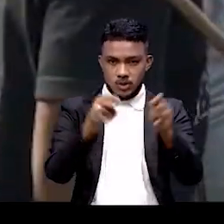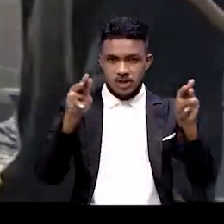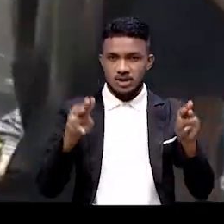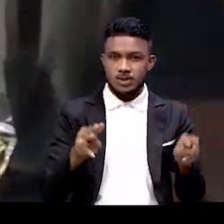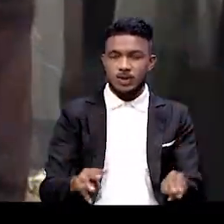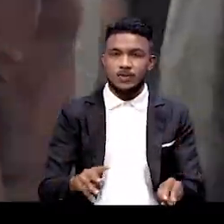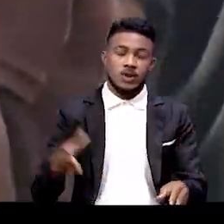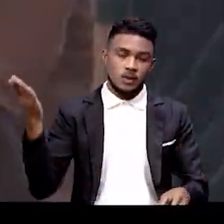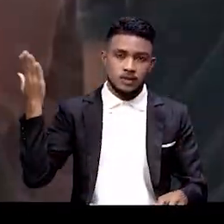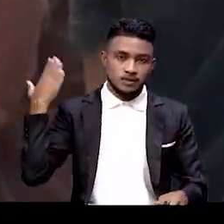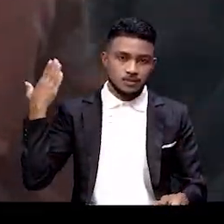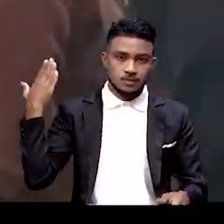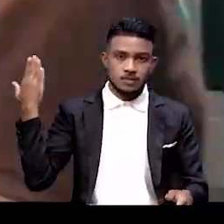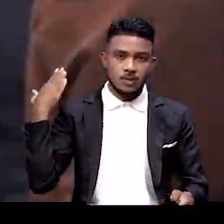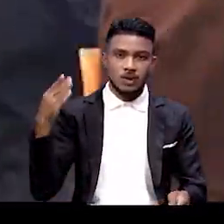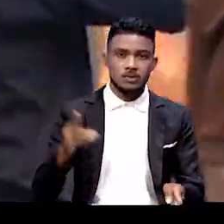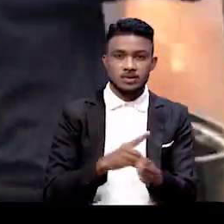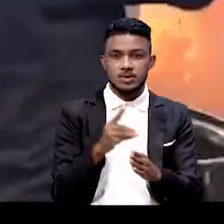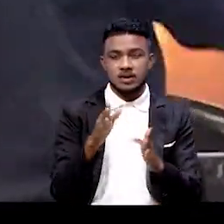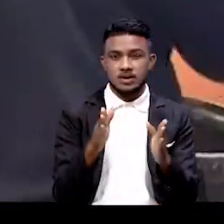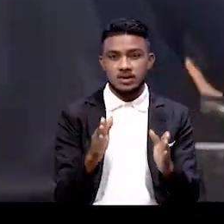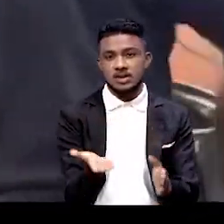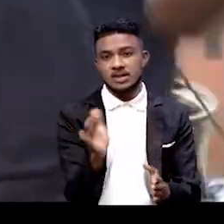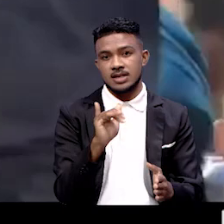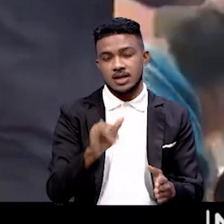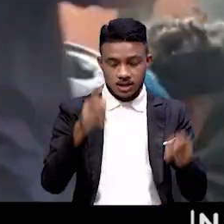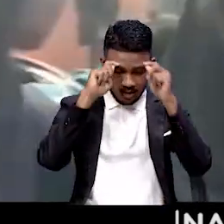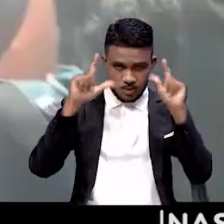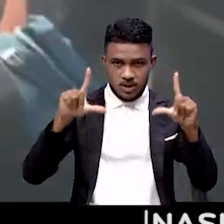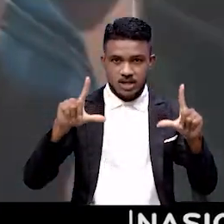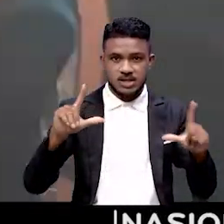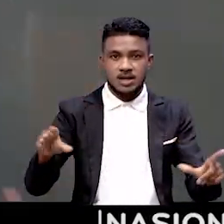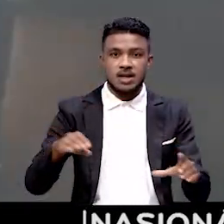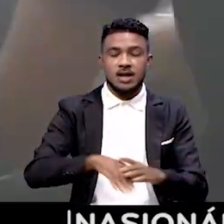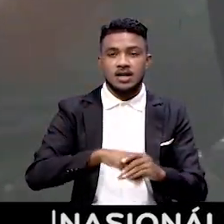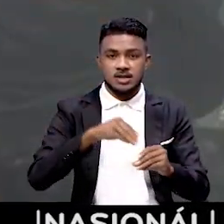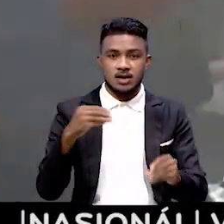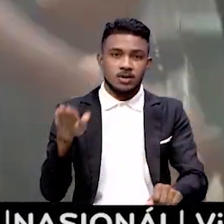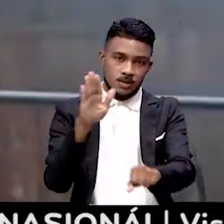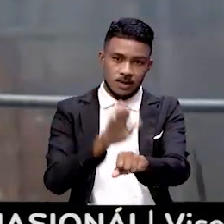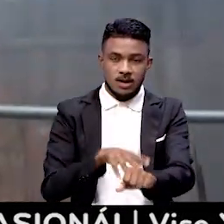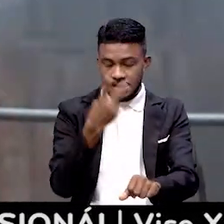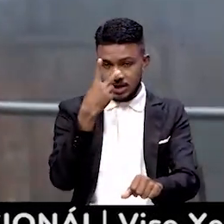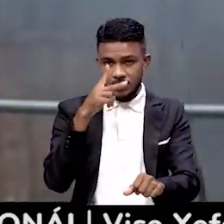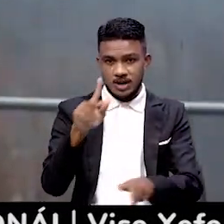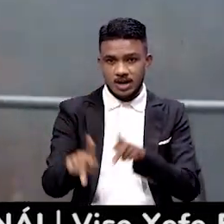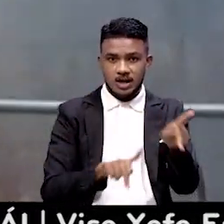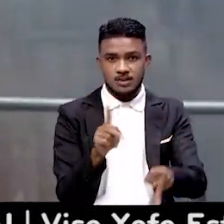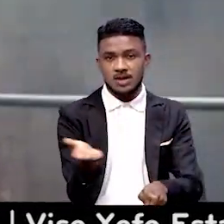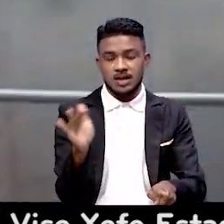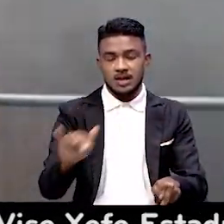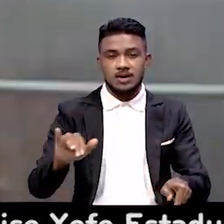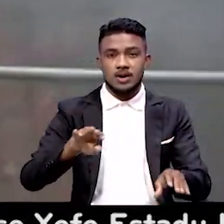Antes ne Direção Nacional Meteorologia no Geofísica Timor-Leste, hasai una chamada atenção ba população e território